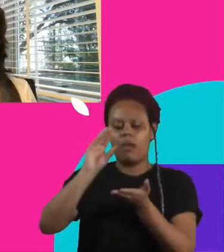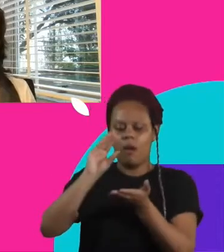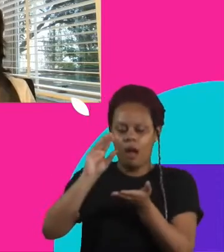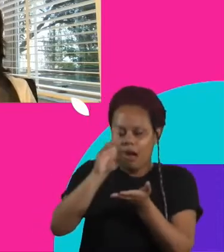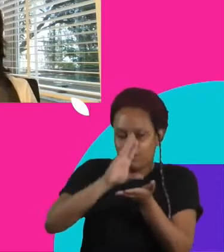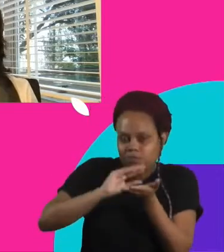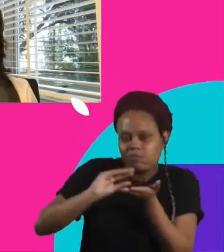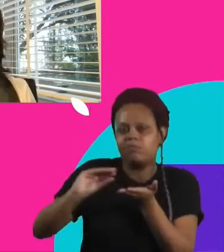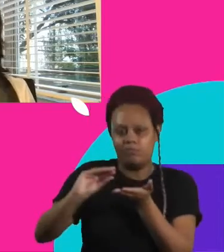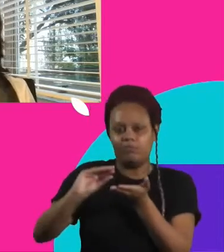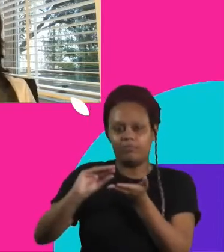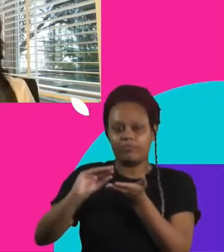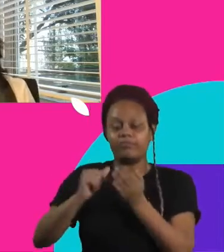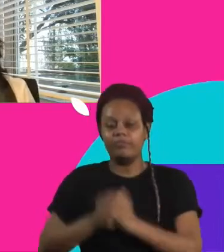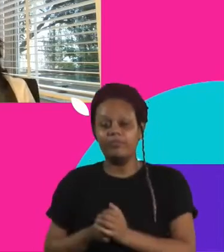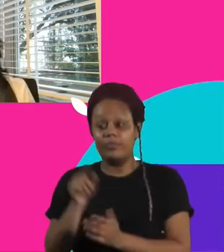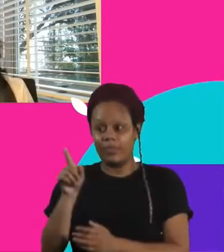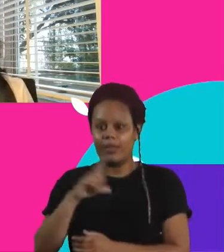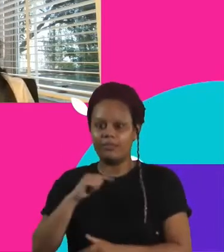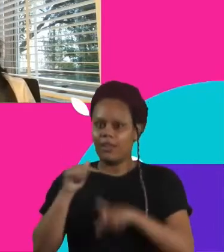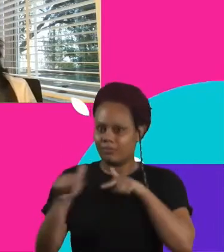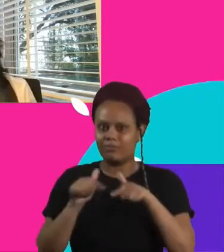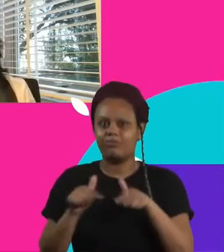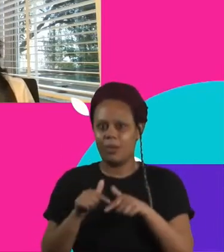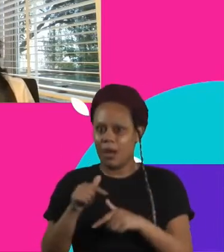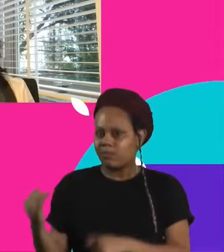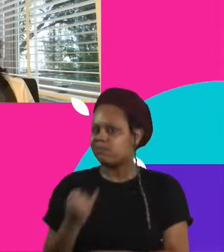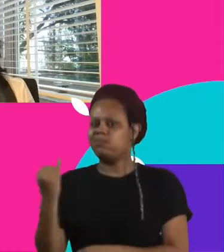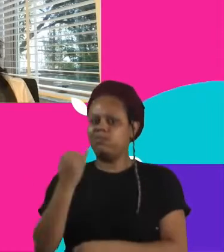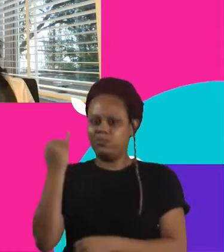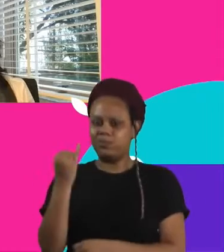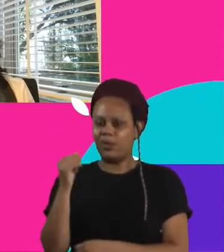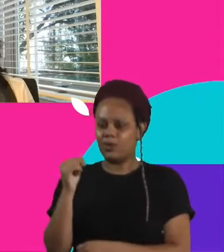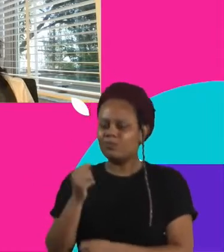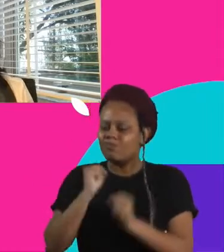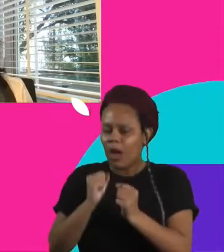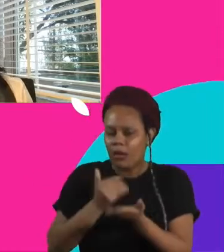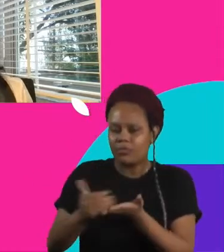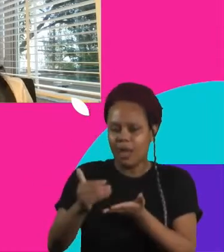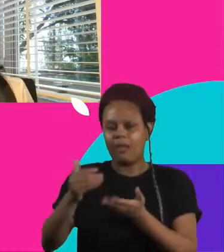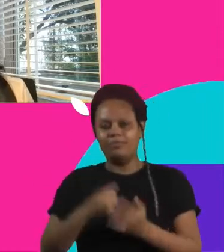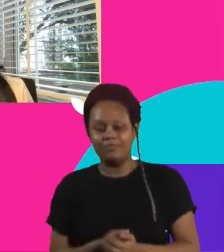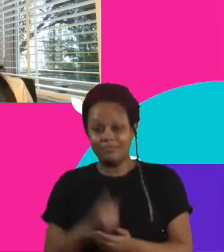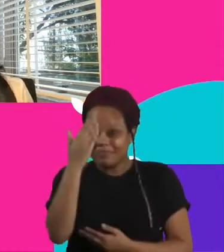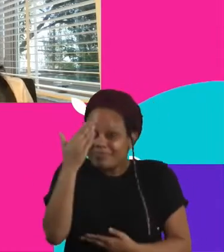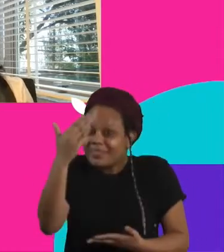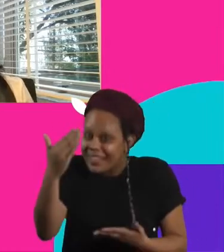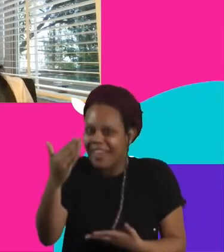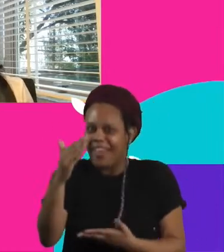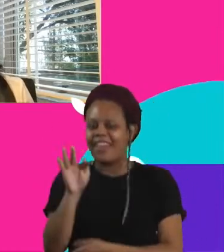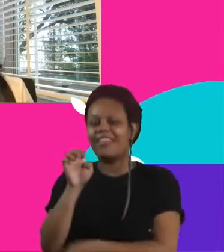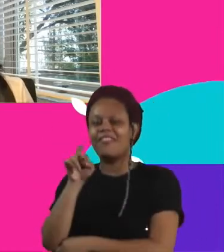no Centro de Inovação da Educação Brasileira. Lúcia, está contigo. Obrigada, Fernanda. Eu vou dar